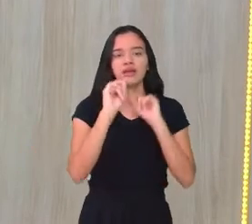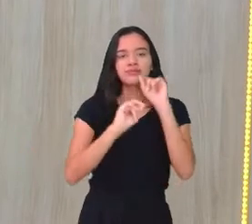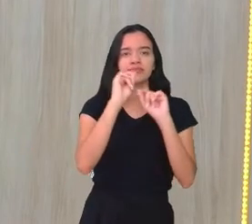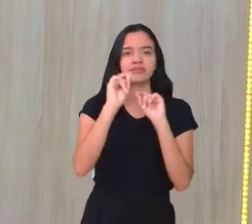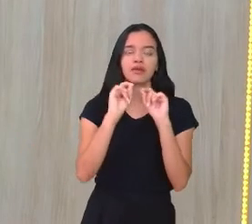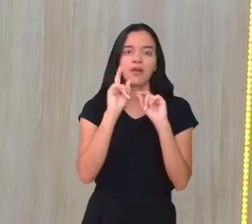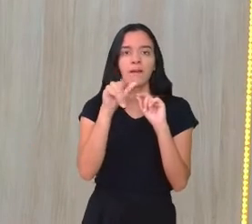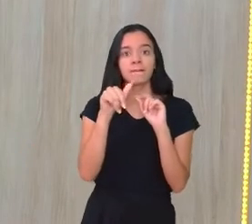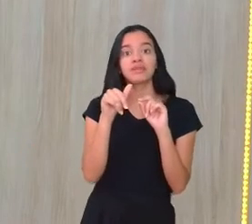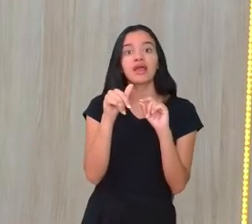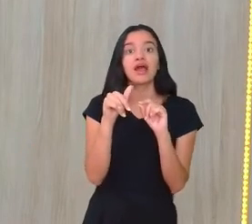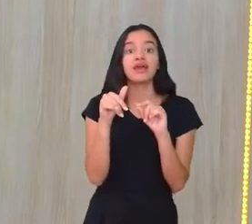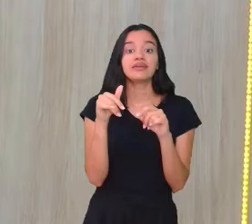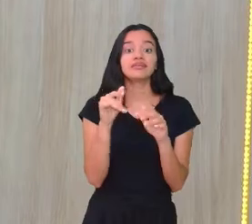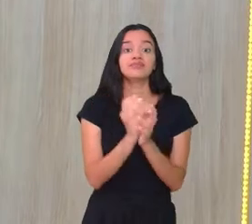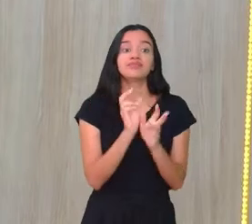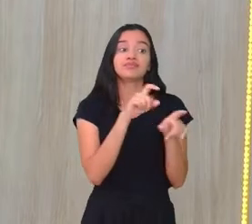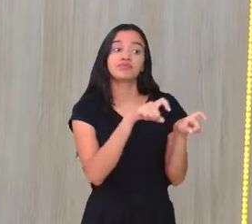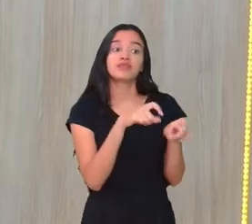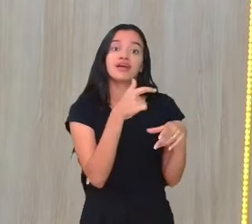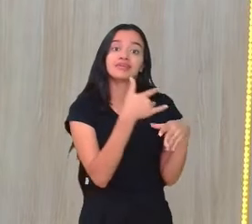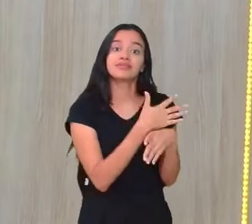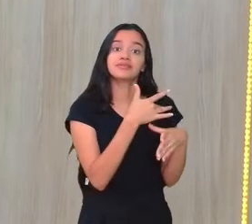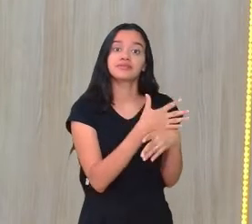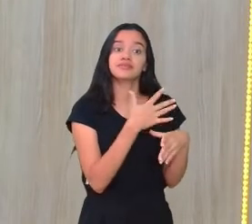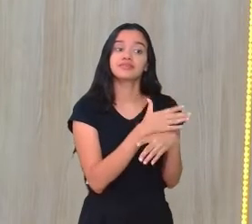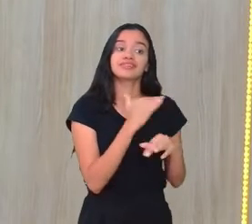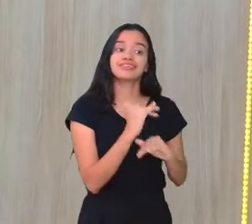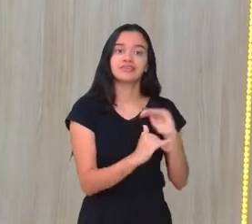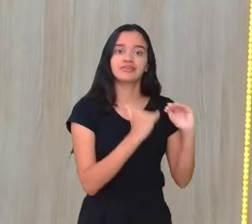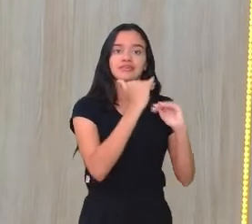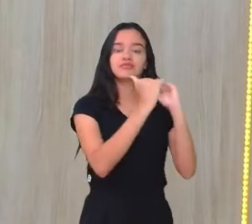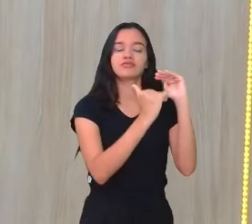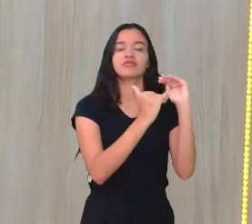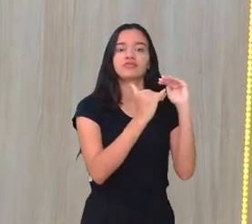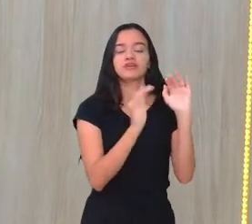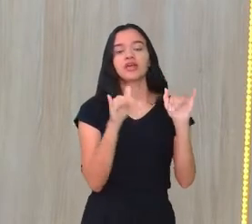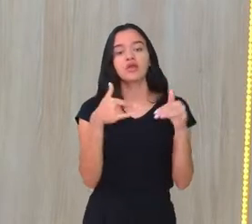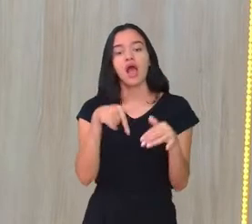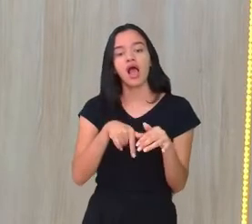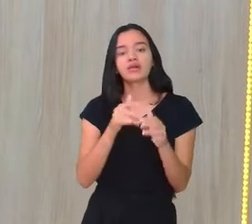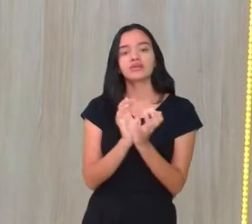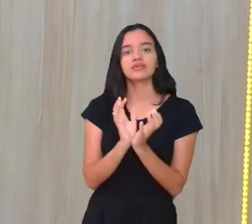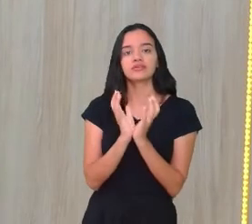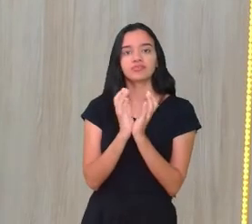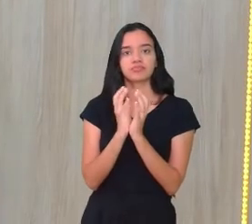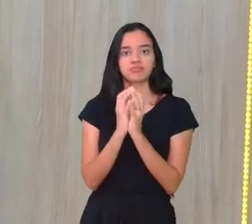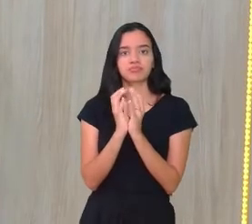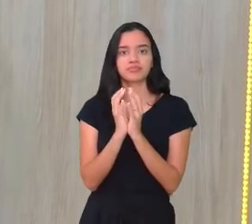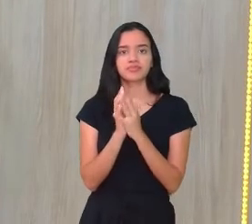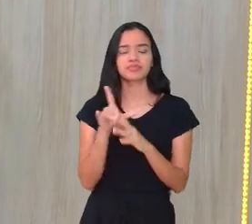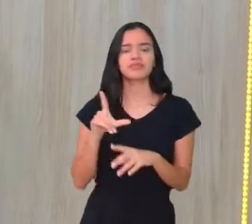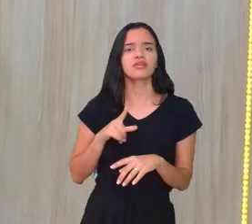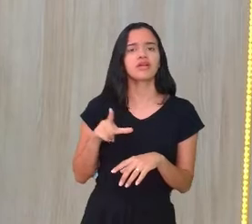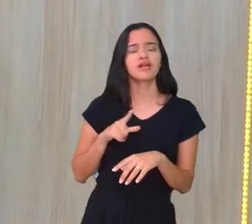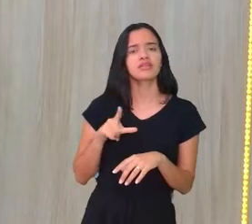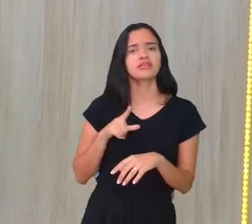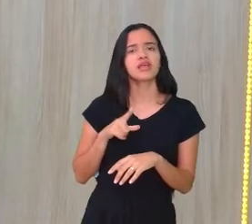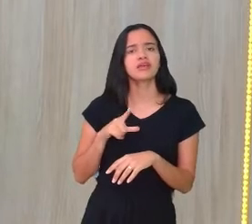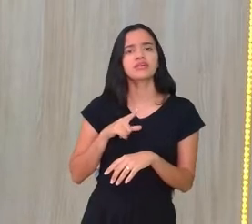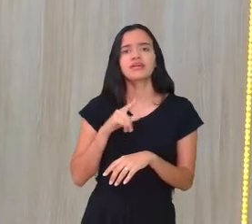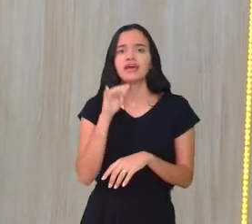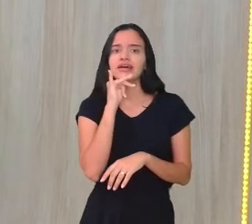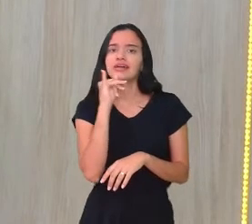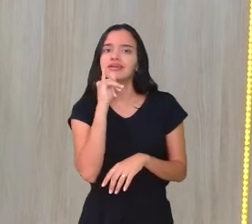ao sítio urbano onde a cidade ela se desenvolve, né? Então, Recife, ela tem uma dinâmica de uma